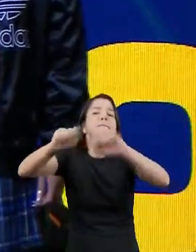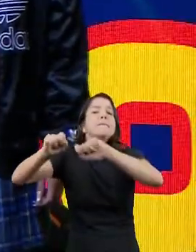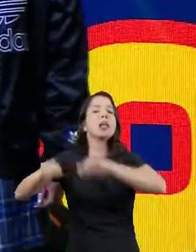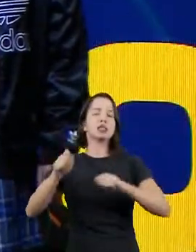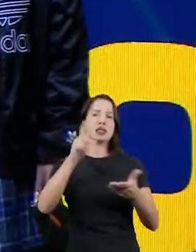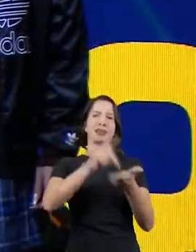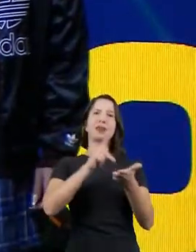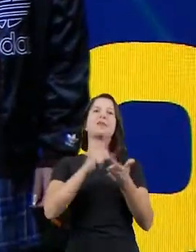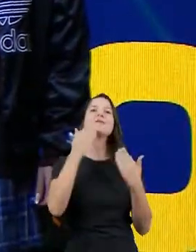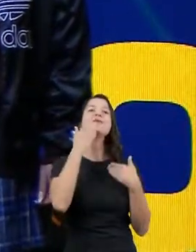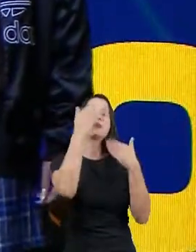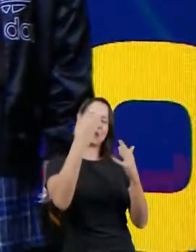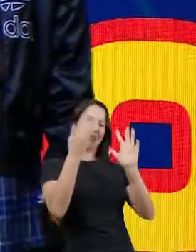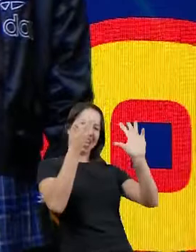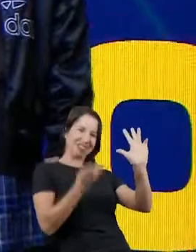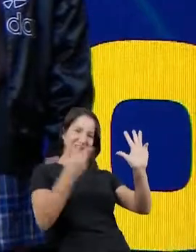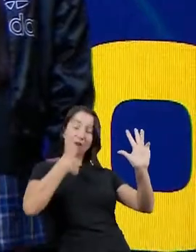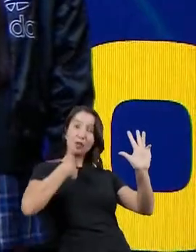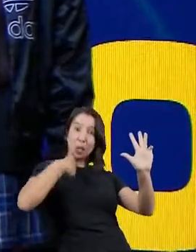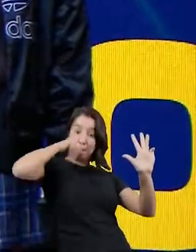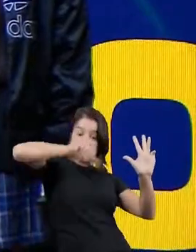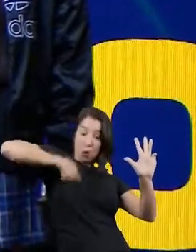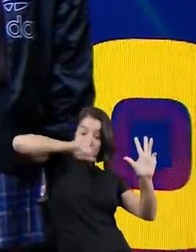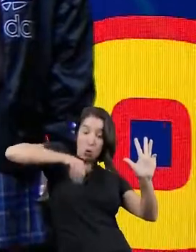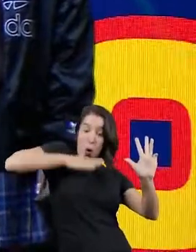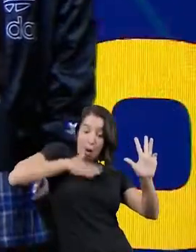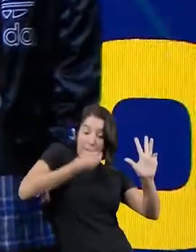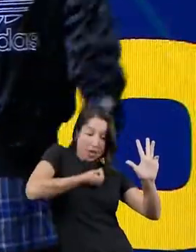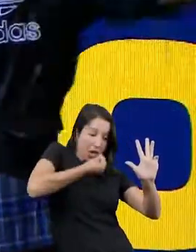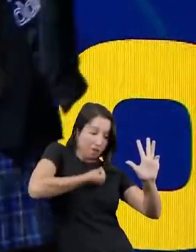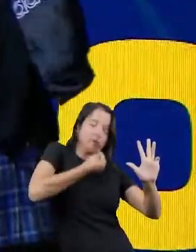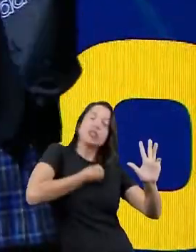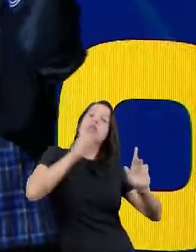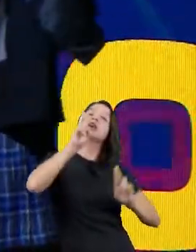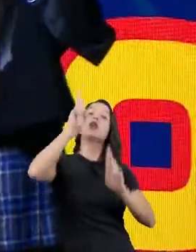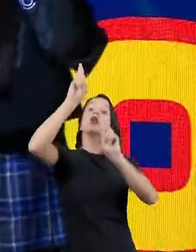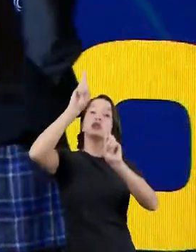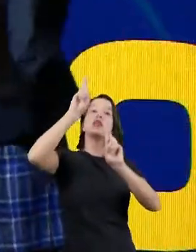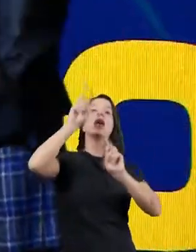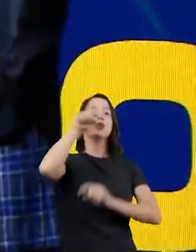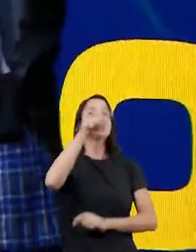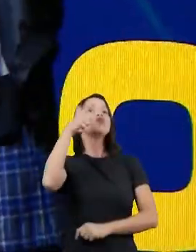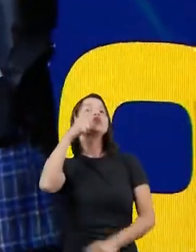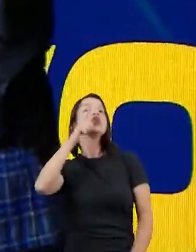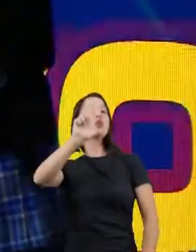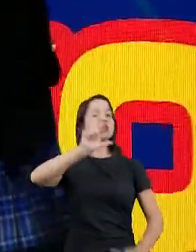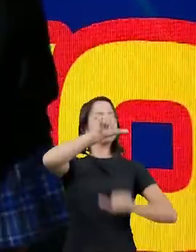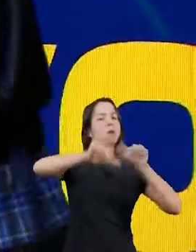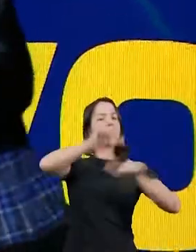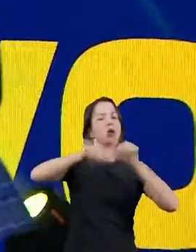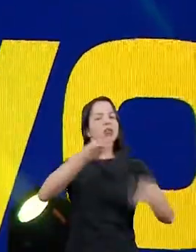vida de muitos outros adolescentes e pessoas que estão aqui hoje. Obrigado, gente. Lula 13!